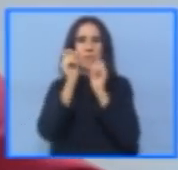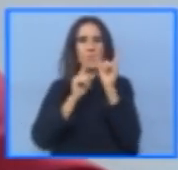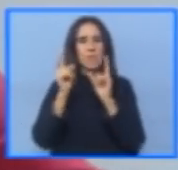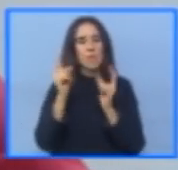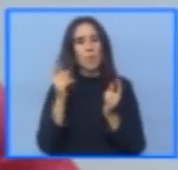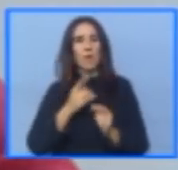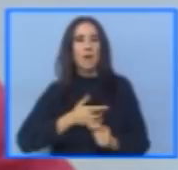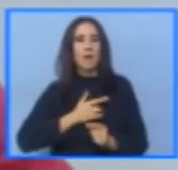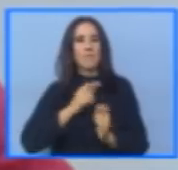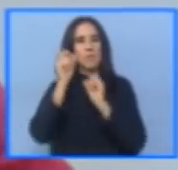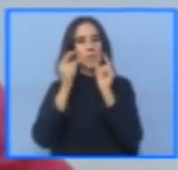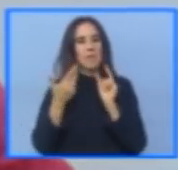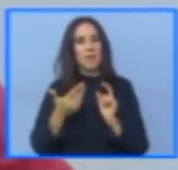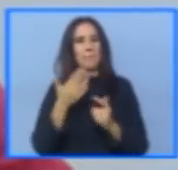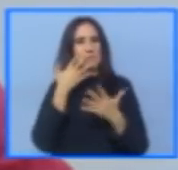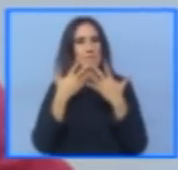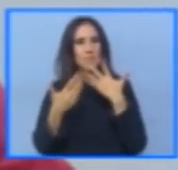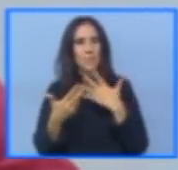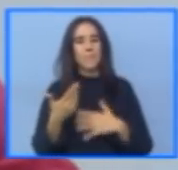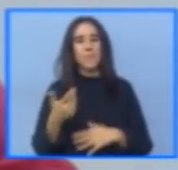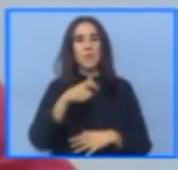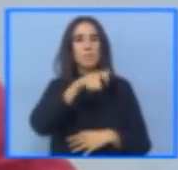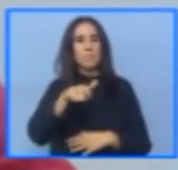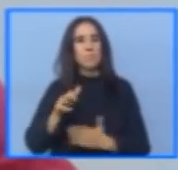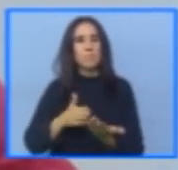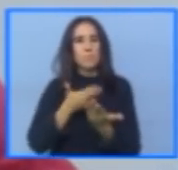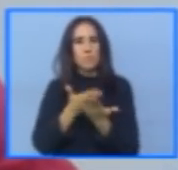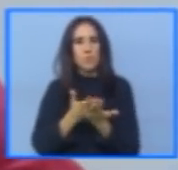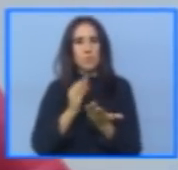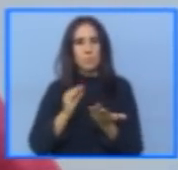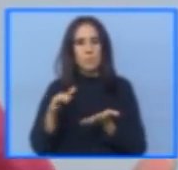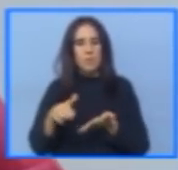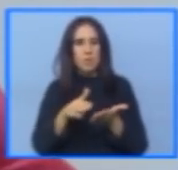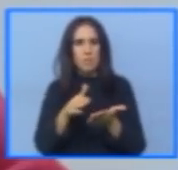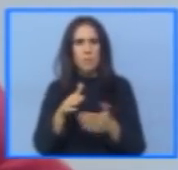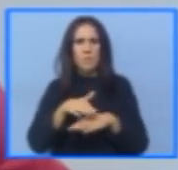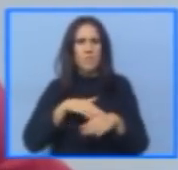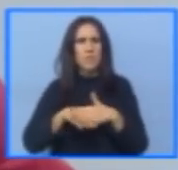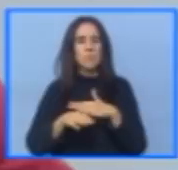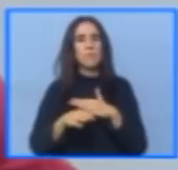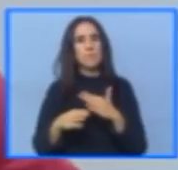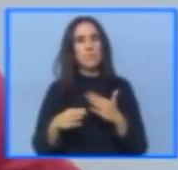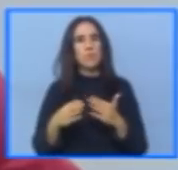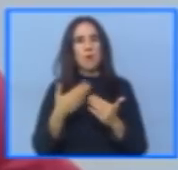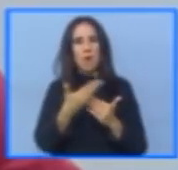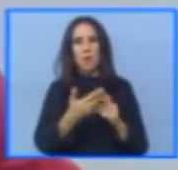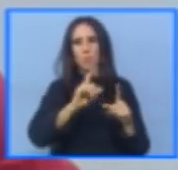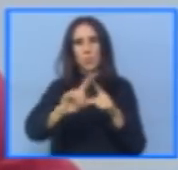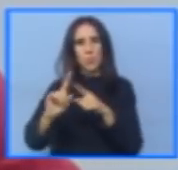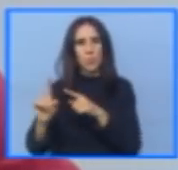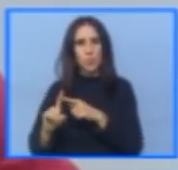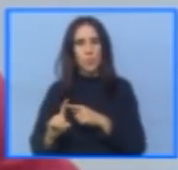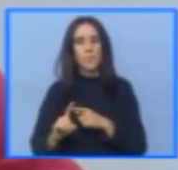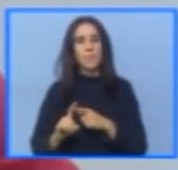brilha no amor. Propomos às pessoas basicamente um caminho feito por várias pegadas, por